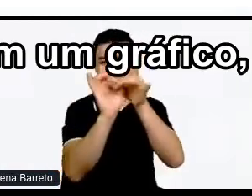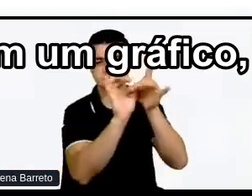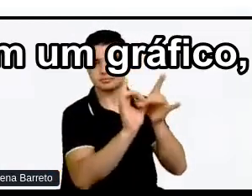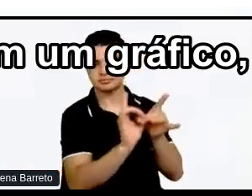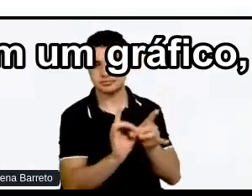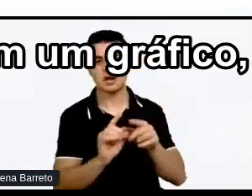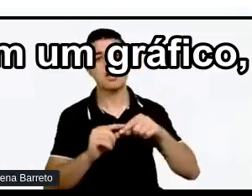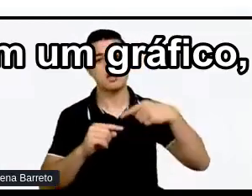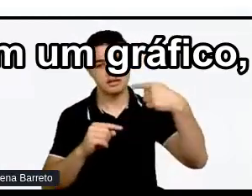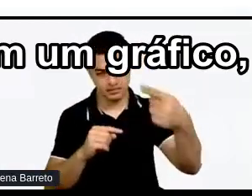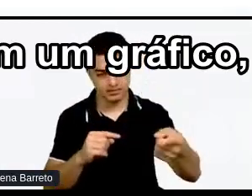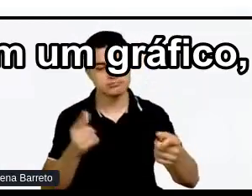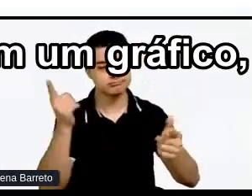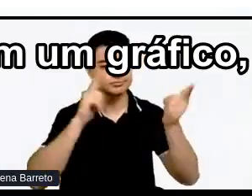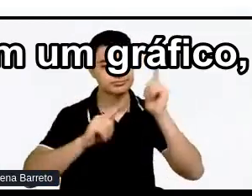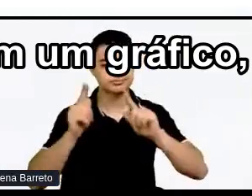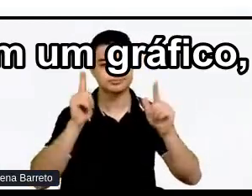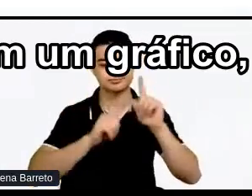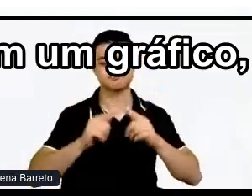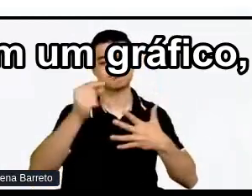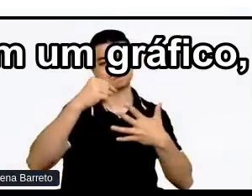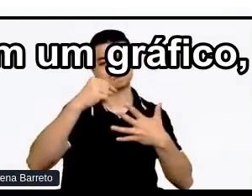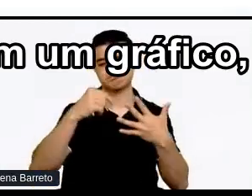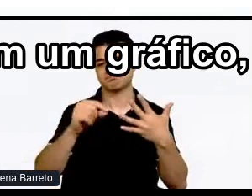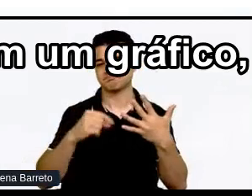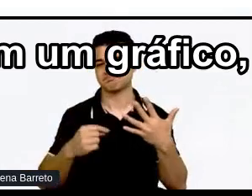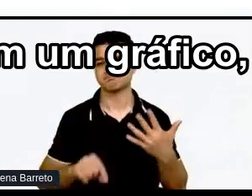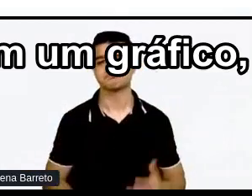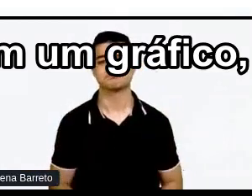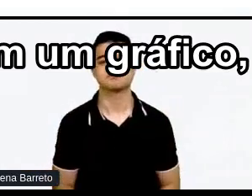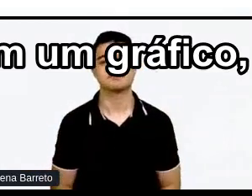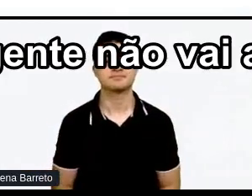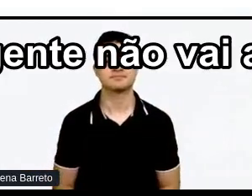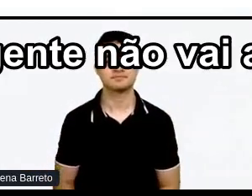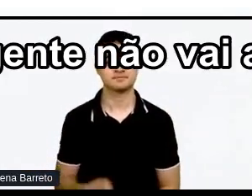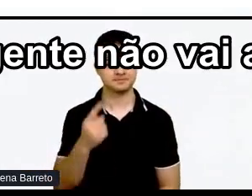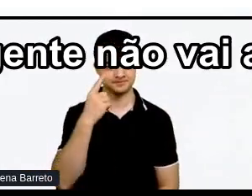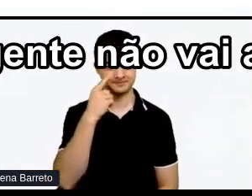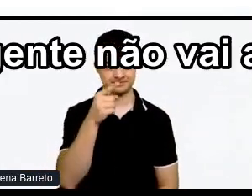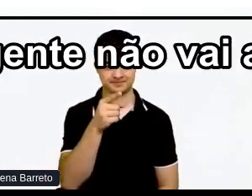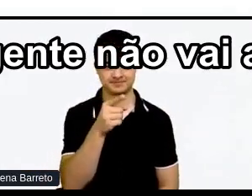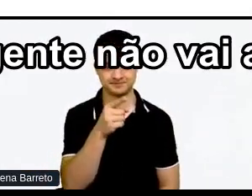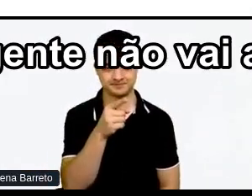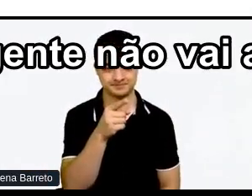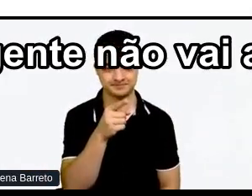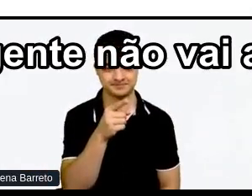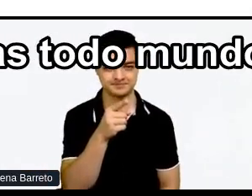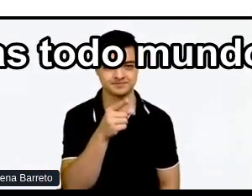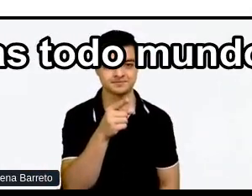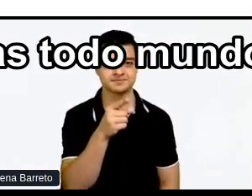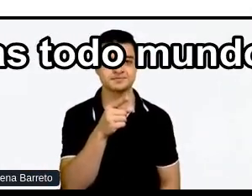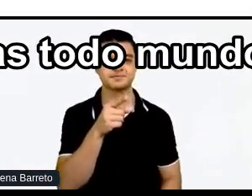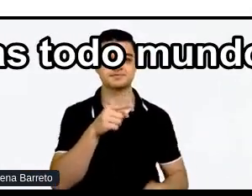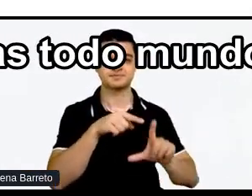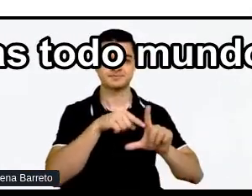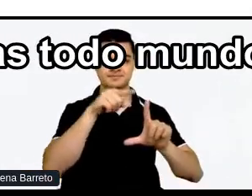E aqui tem um gráfico, né, pelo avançar aí do tempo, a gente não vai aprofundar